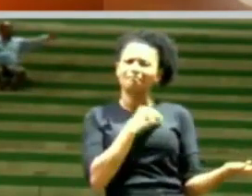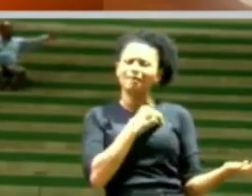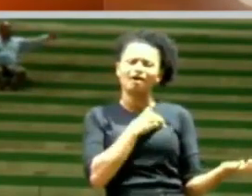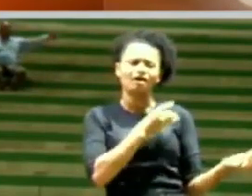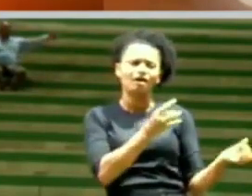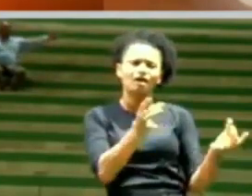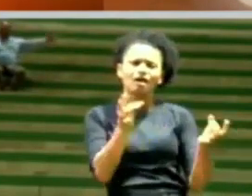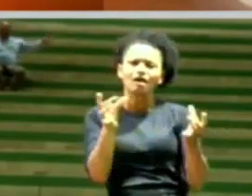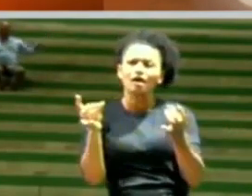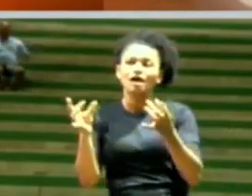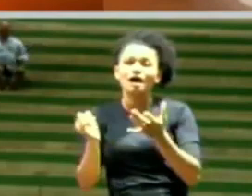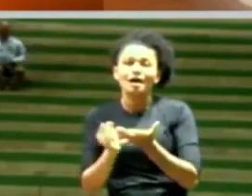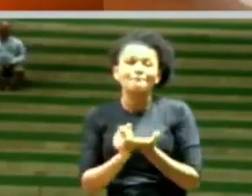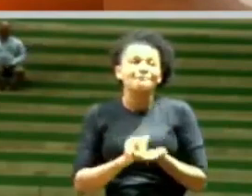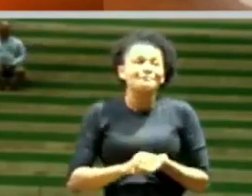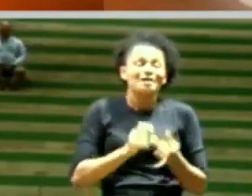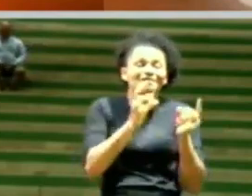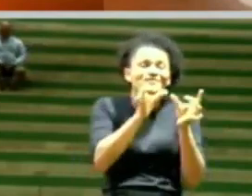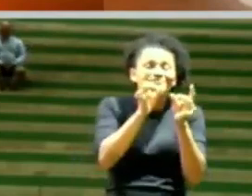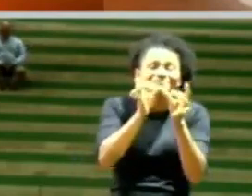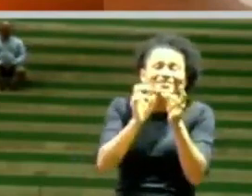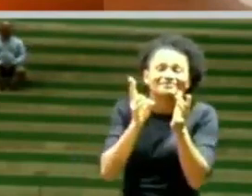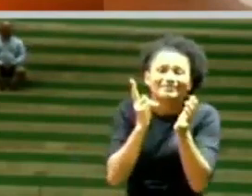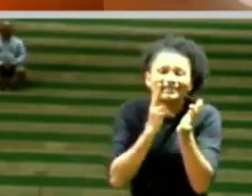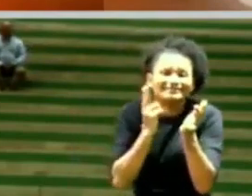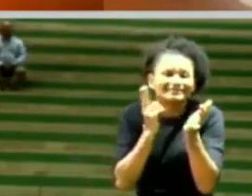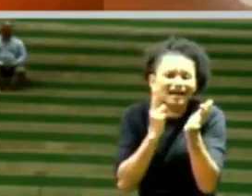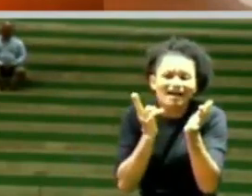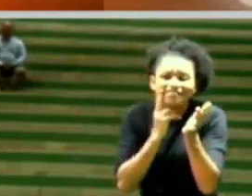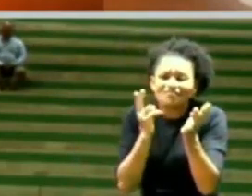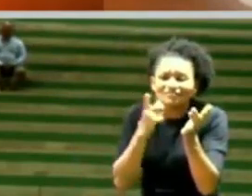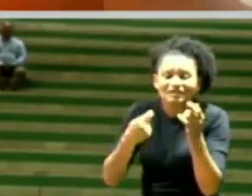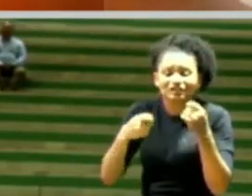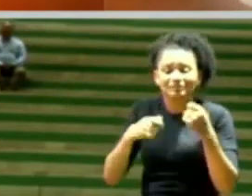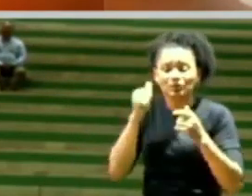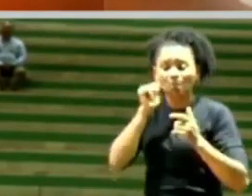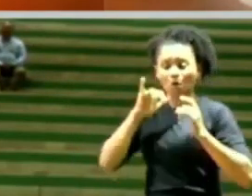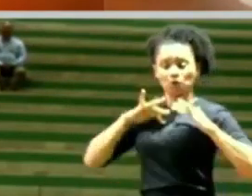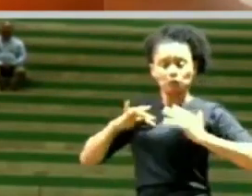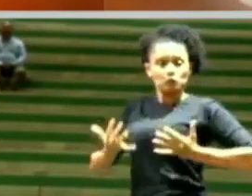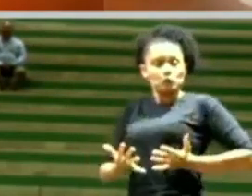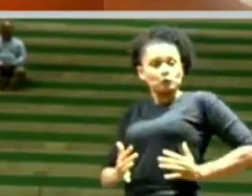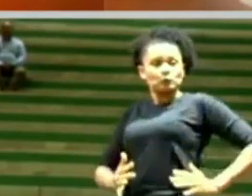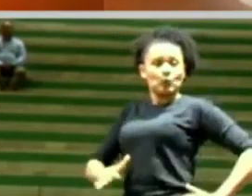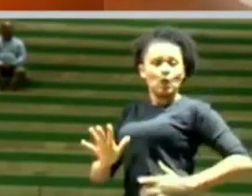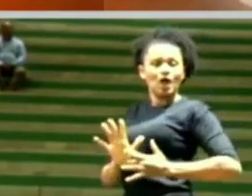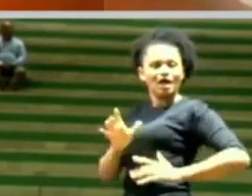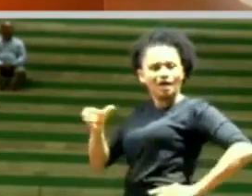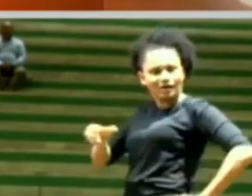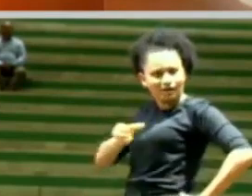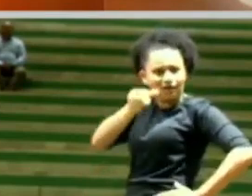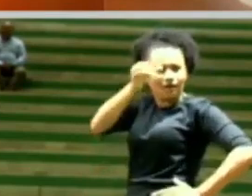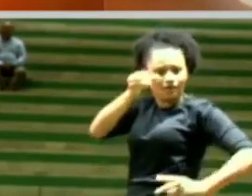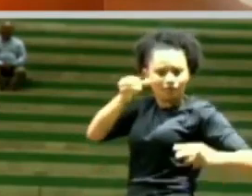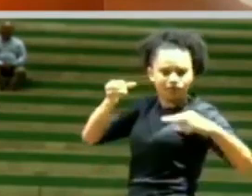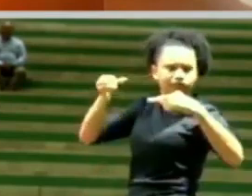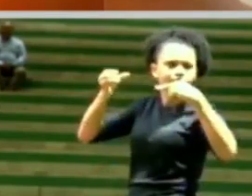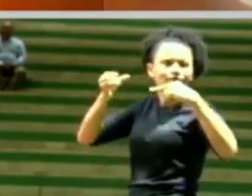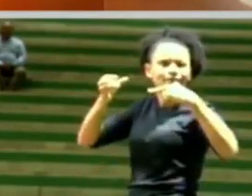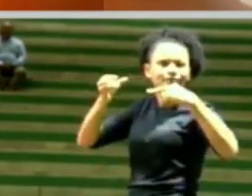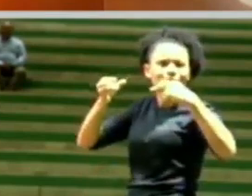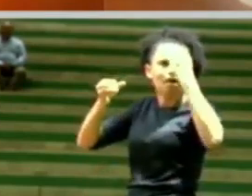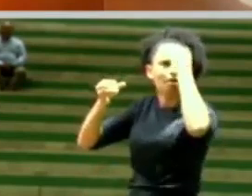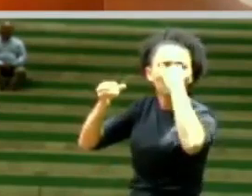Para vender cerveja tem que ter sensualidade. Por quê? Porque o